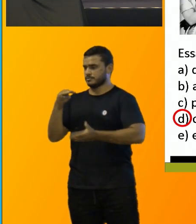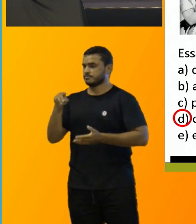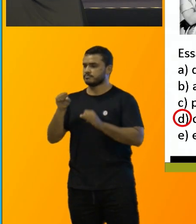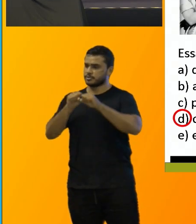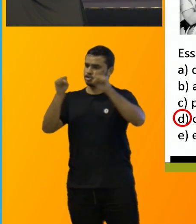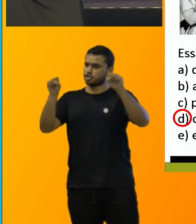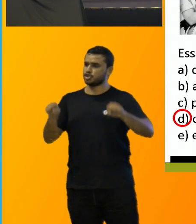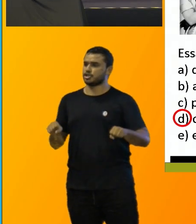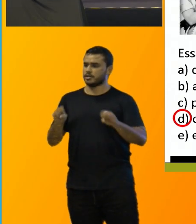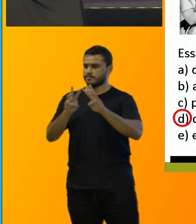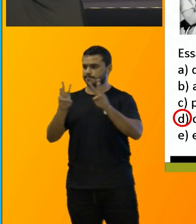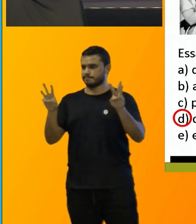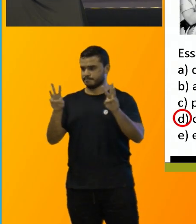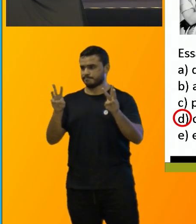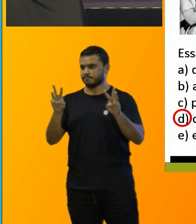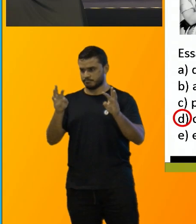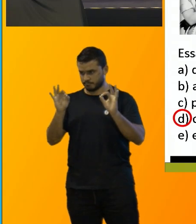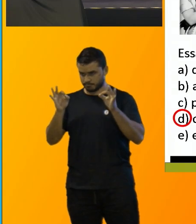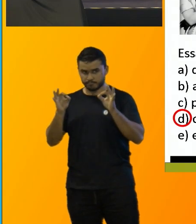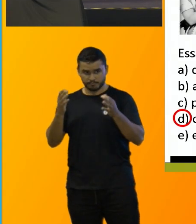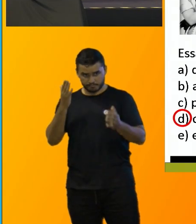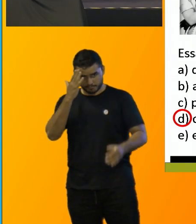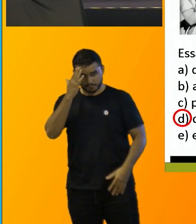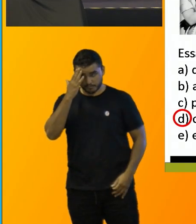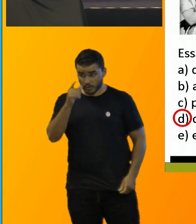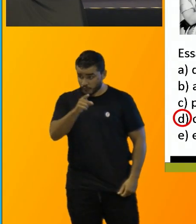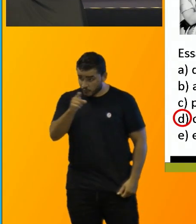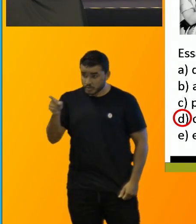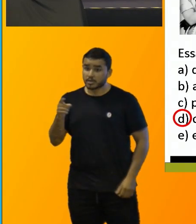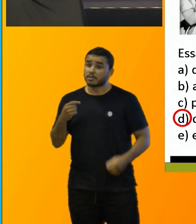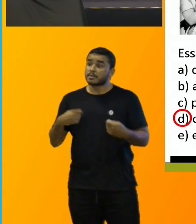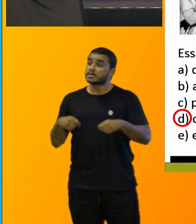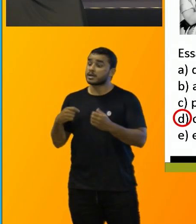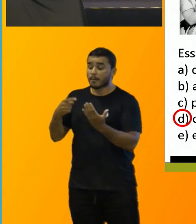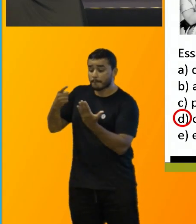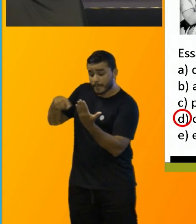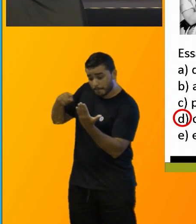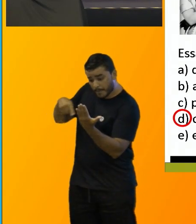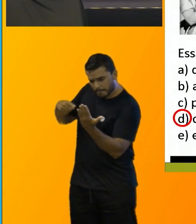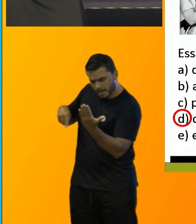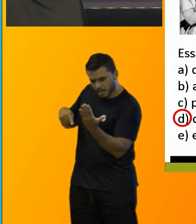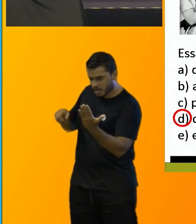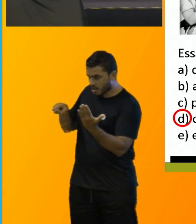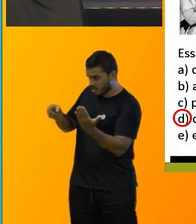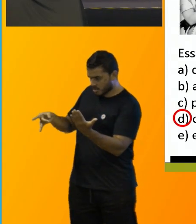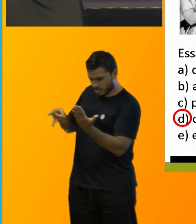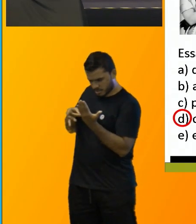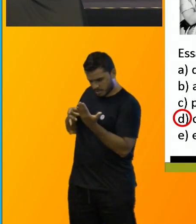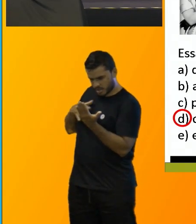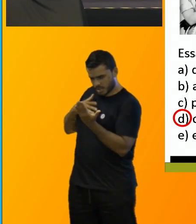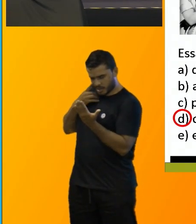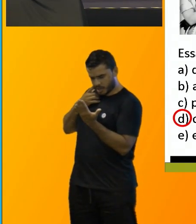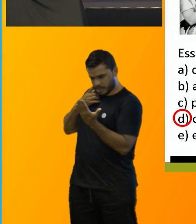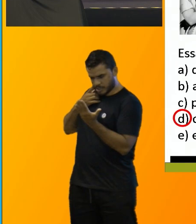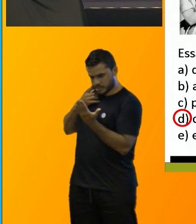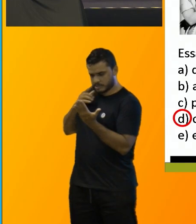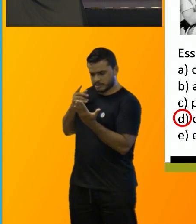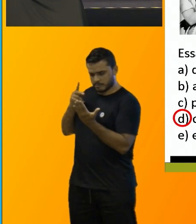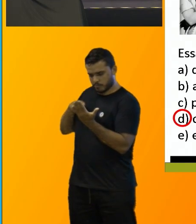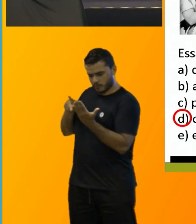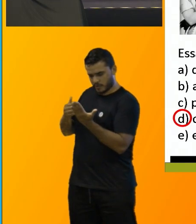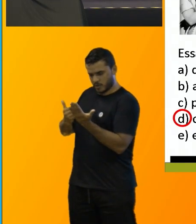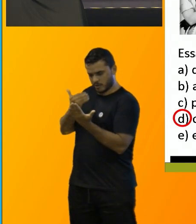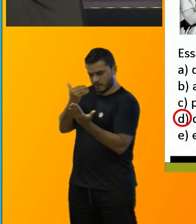extremamente importante que vocês olhem as correções com cuidado e apliquem a cada